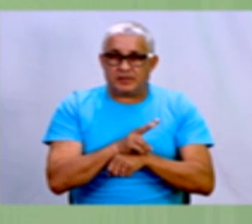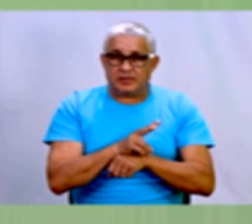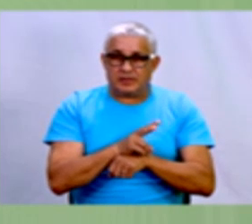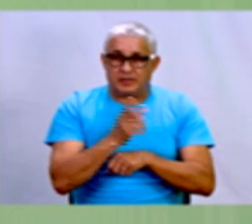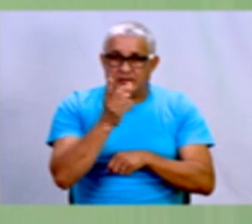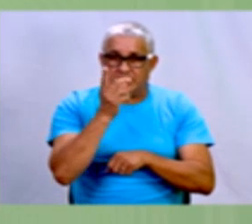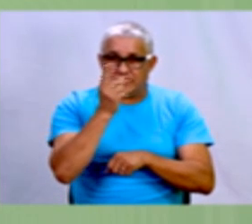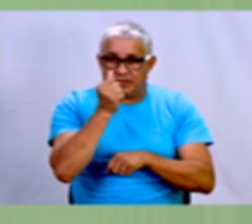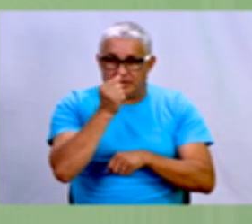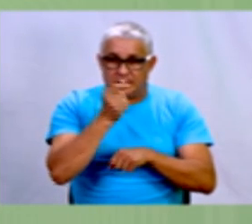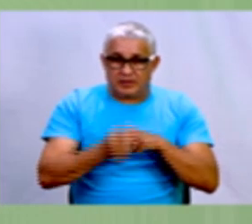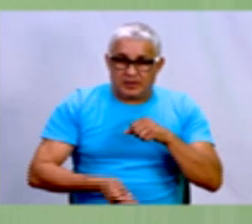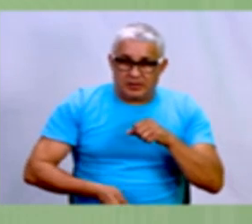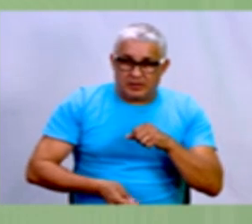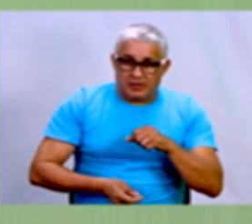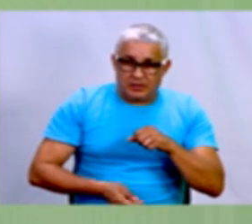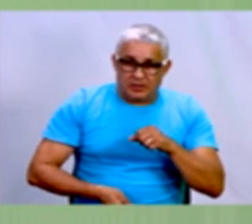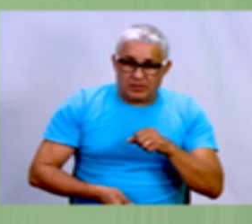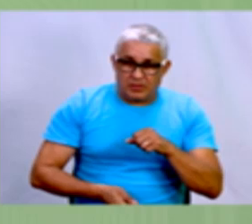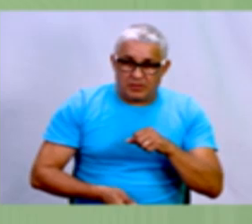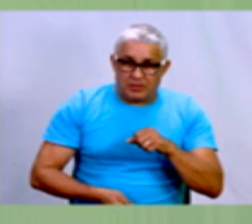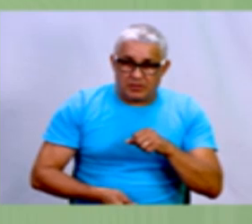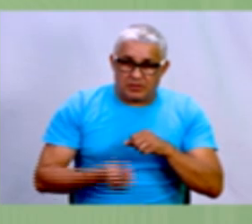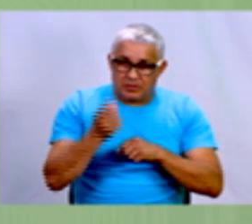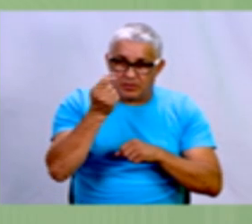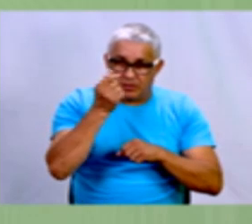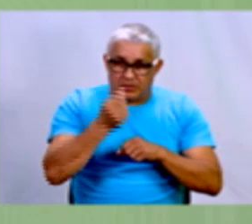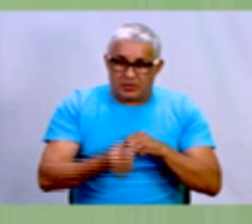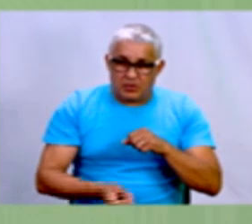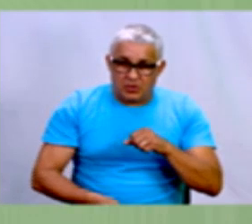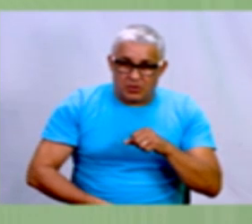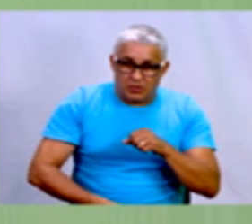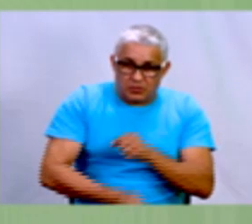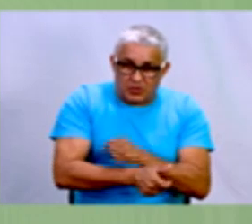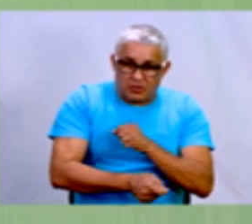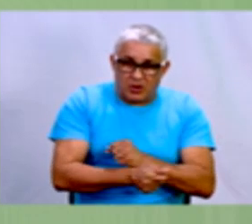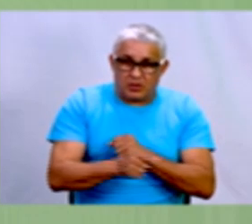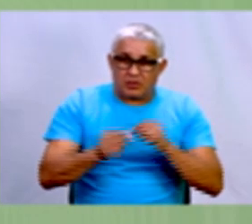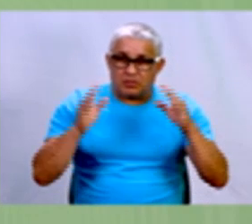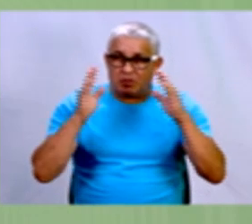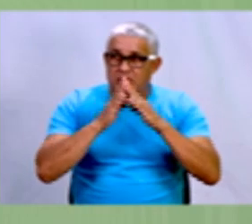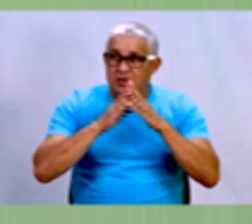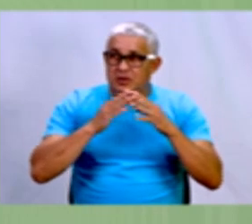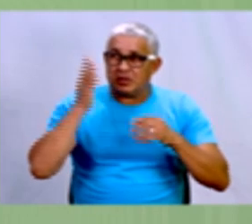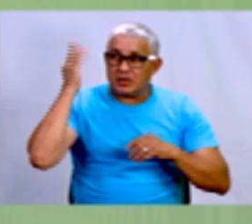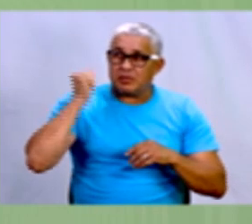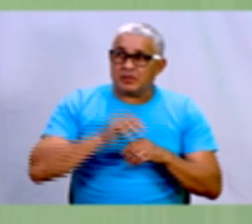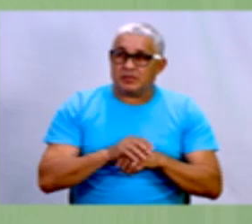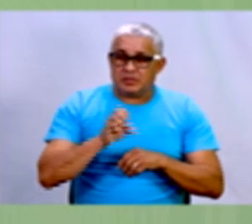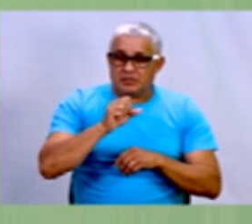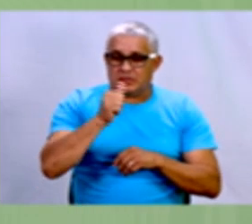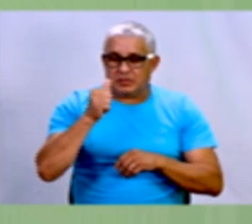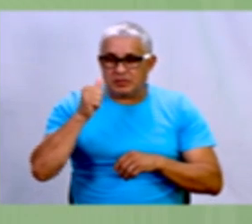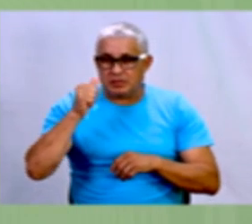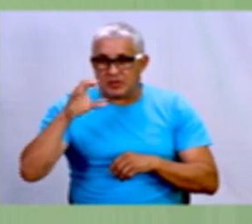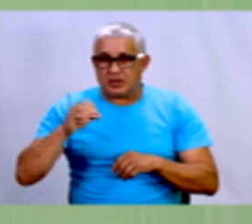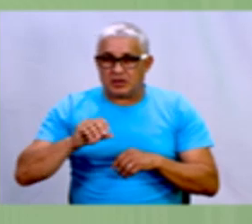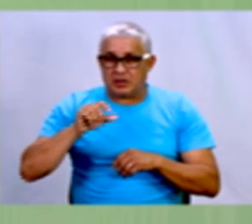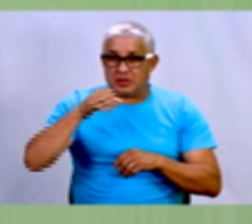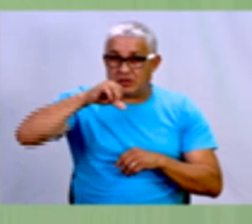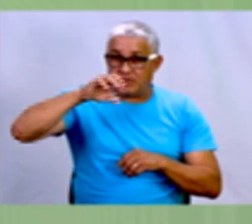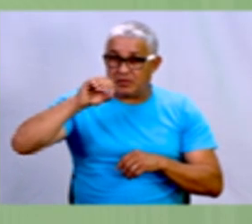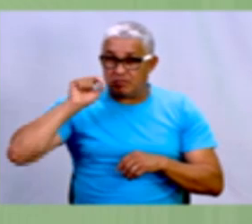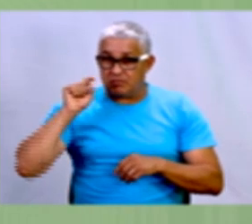sistema SAC, tá? Sabendo que o total da dívida é de 90 mil e que foi parcelado em